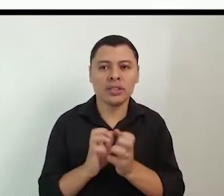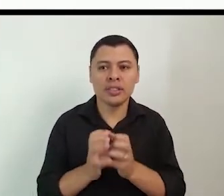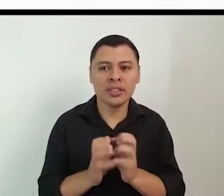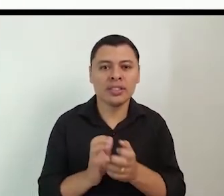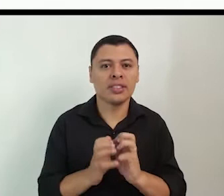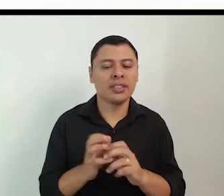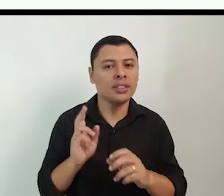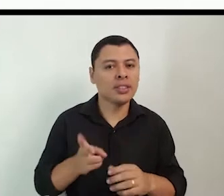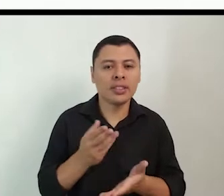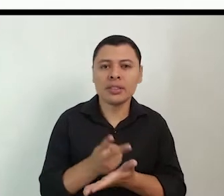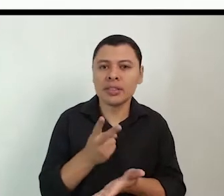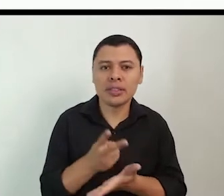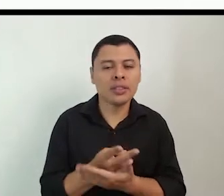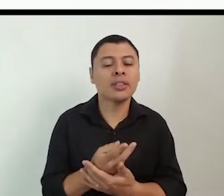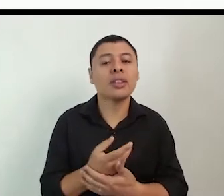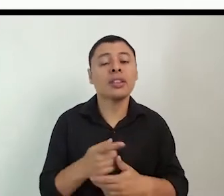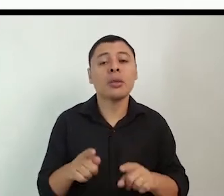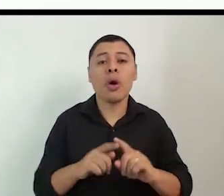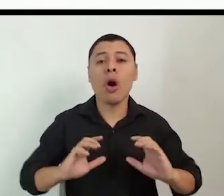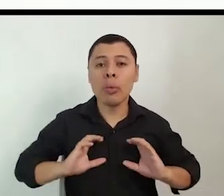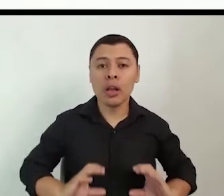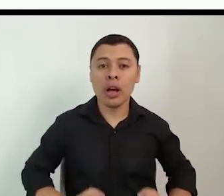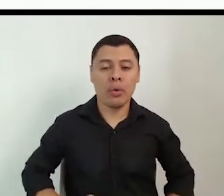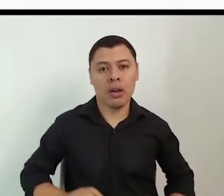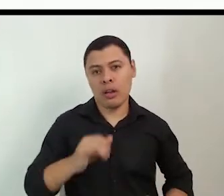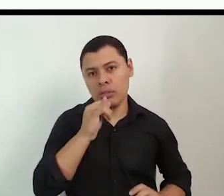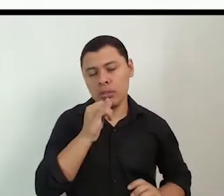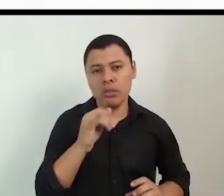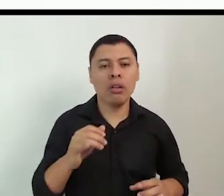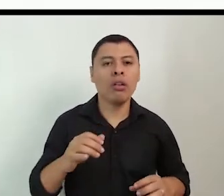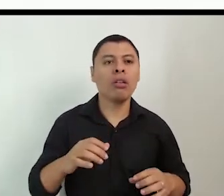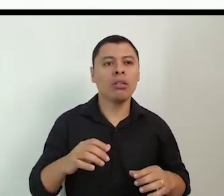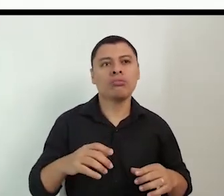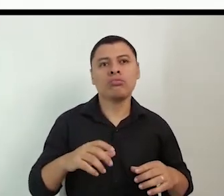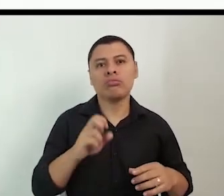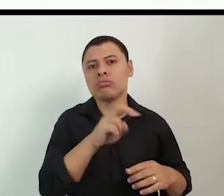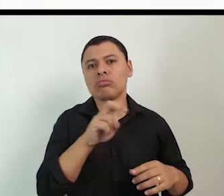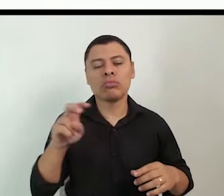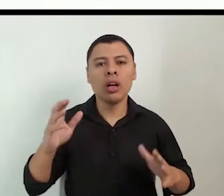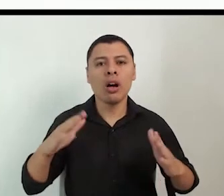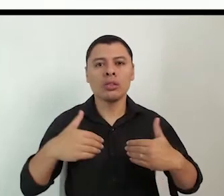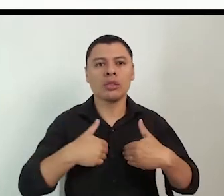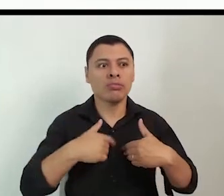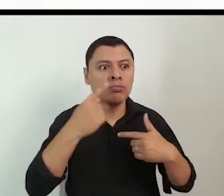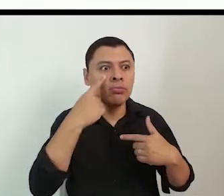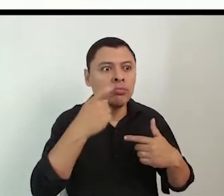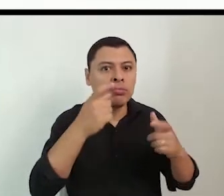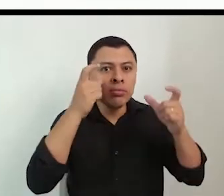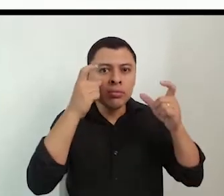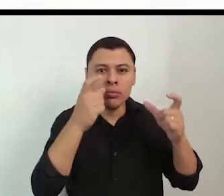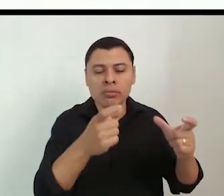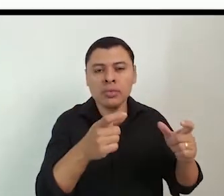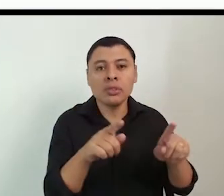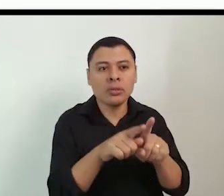e também de comportamentos, né? Normalmente autistas têm interesses fixos e tem o que a gente chama de hiperfoco, que é